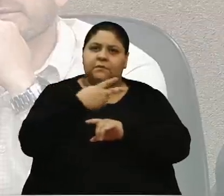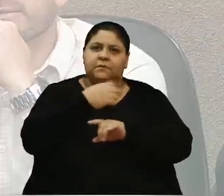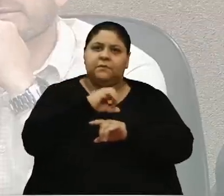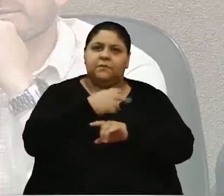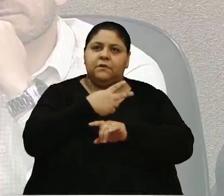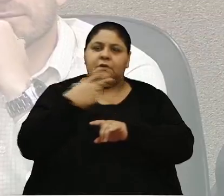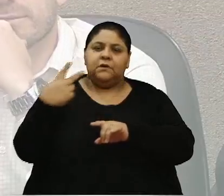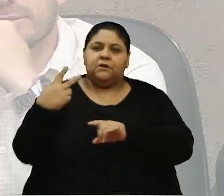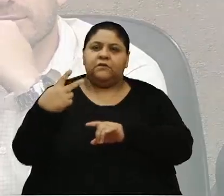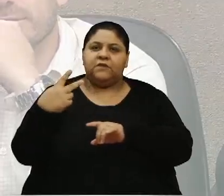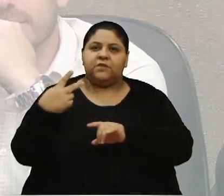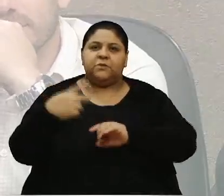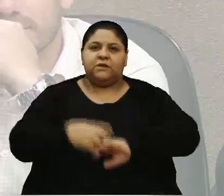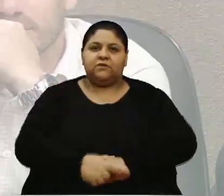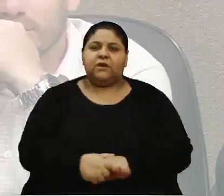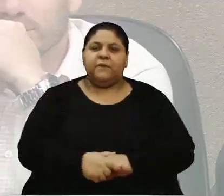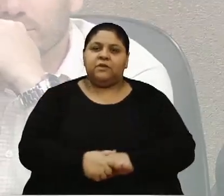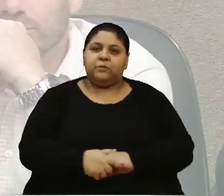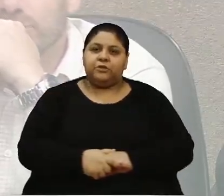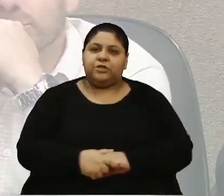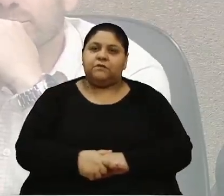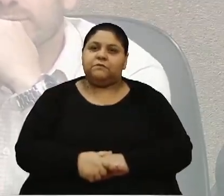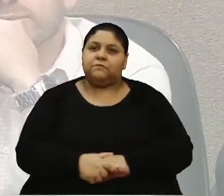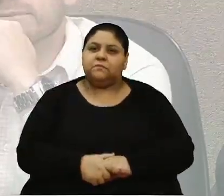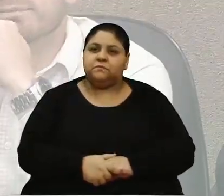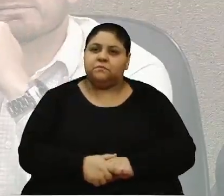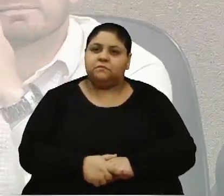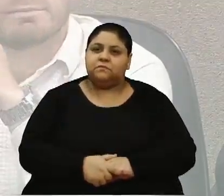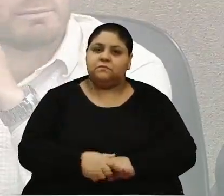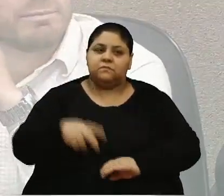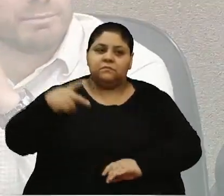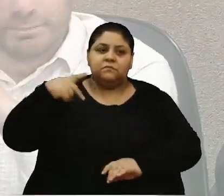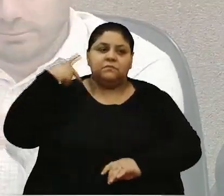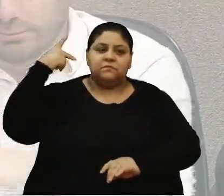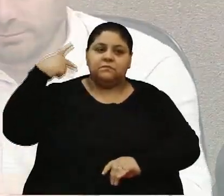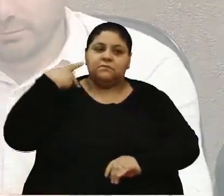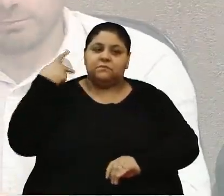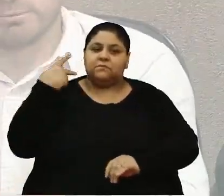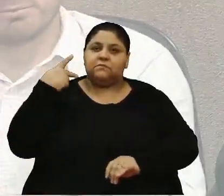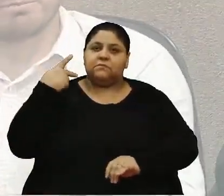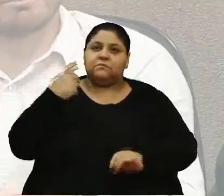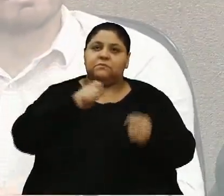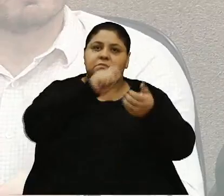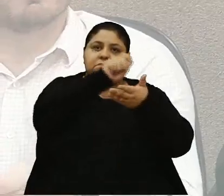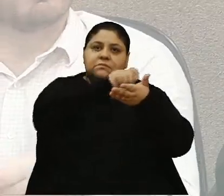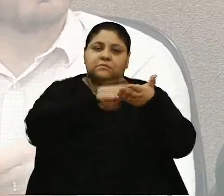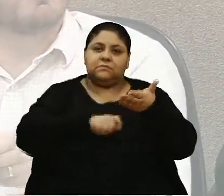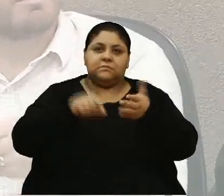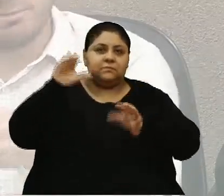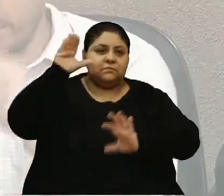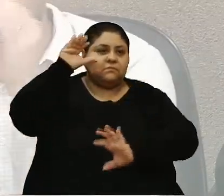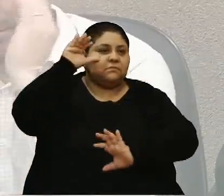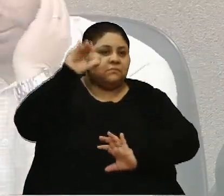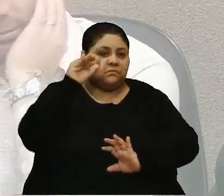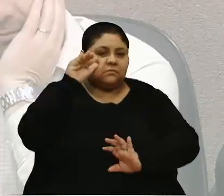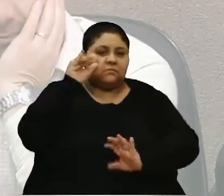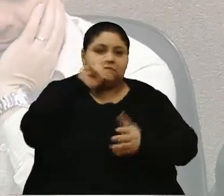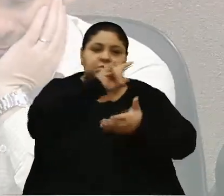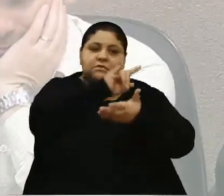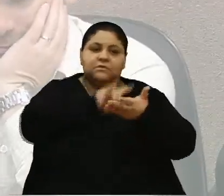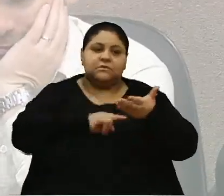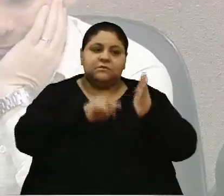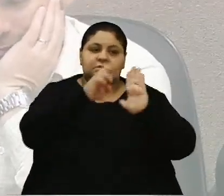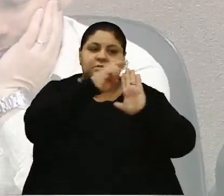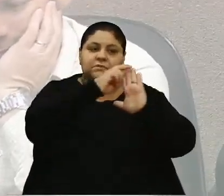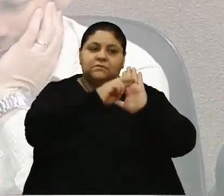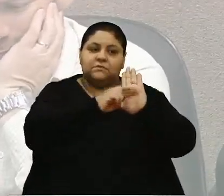2022. Vou ler só uma indicação. O vereador que apresenta e subscreve, observadas as normas regimentais, solicita